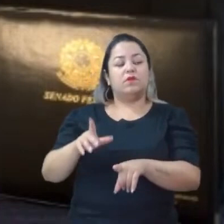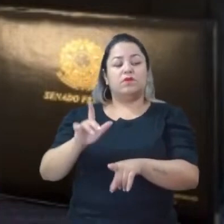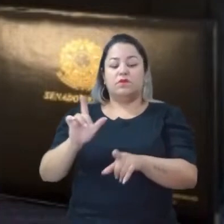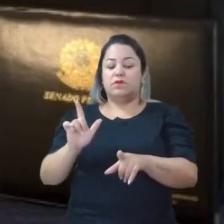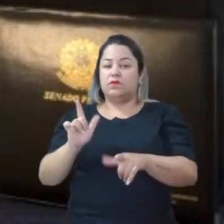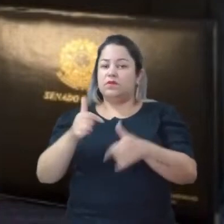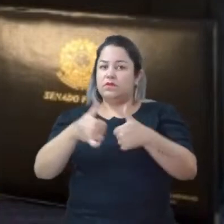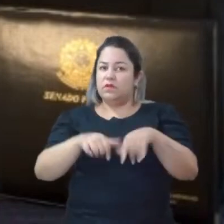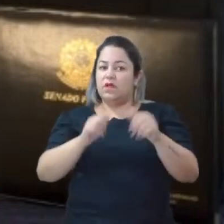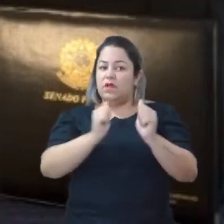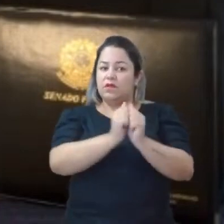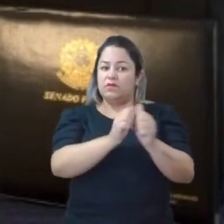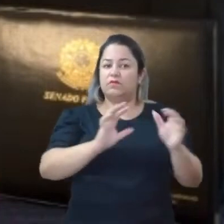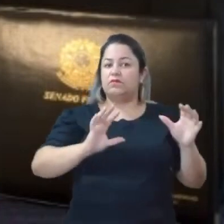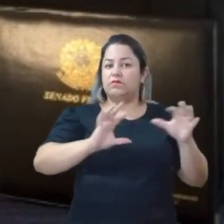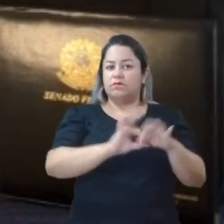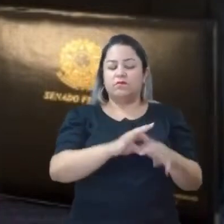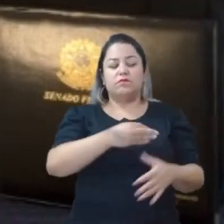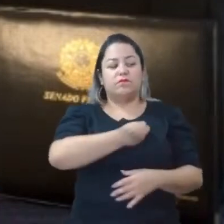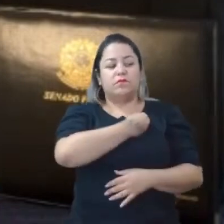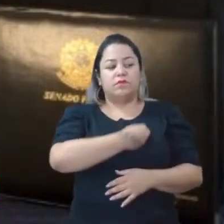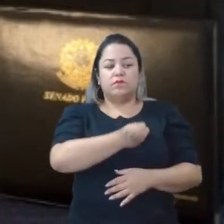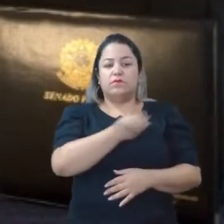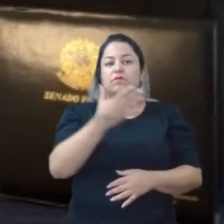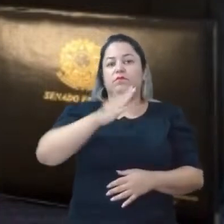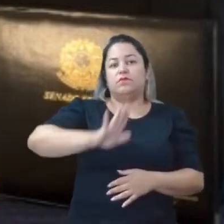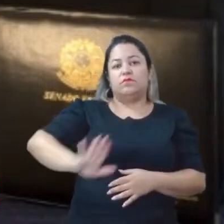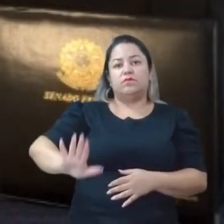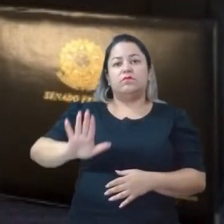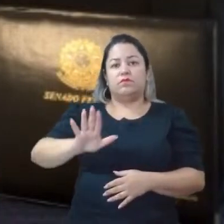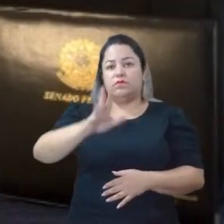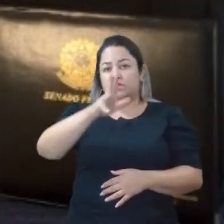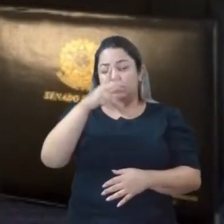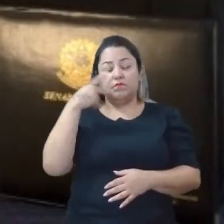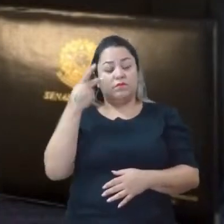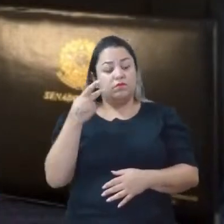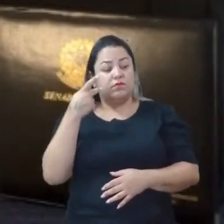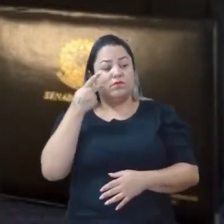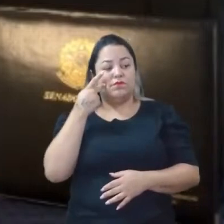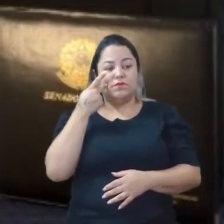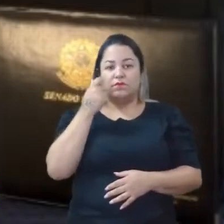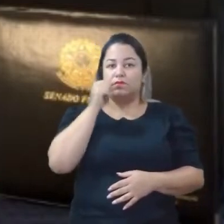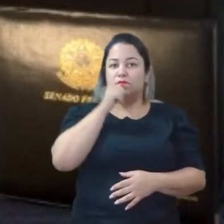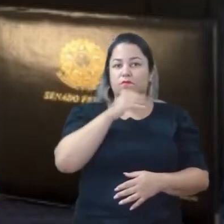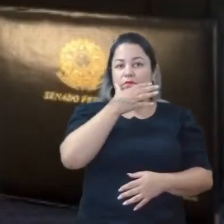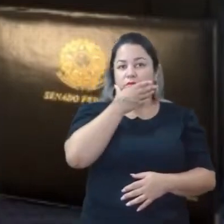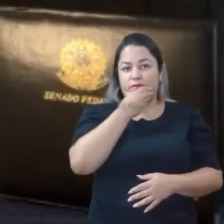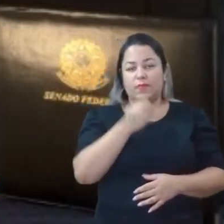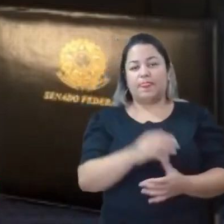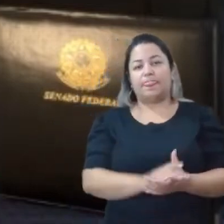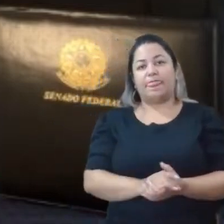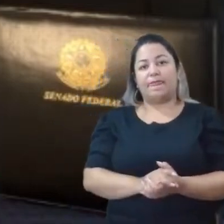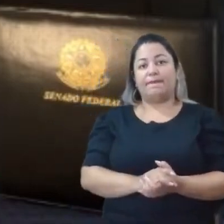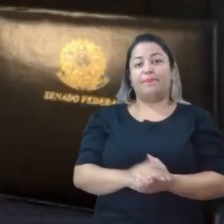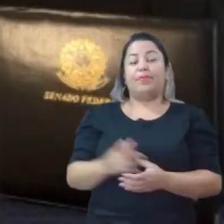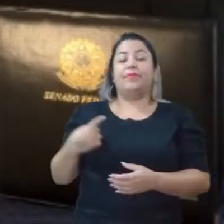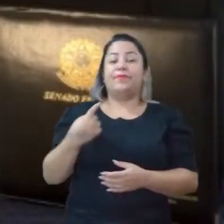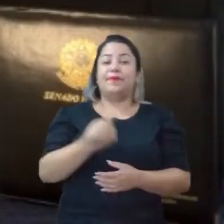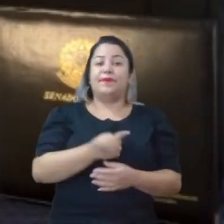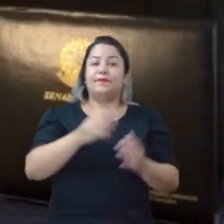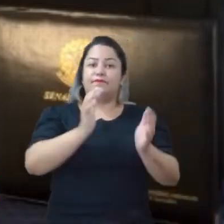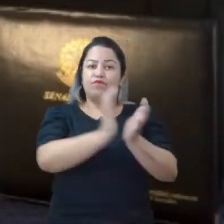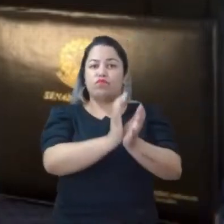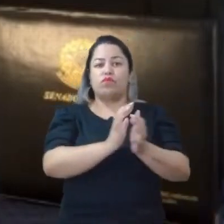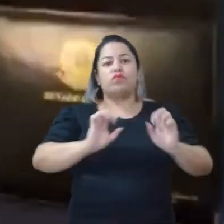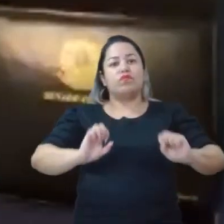estava, junto com candidatos e candidatas a vereadores e vereadoras, e aí a nossa equipe de